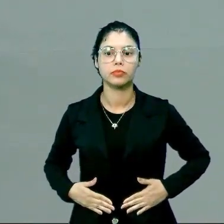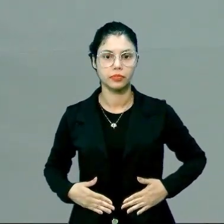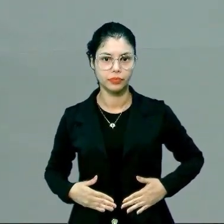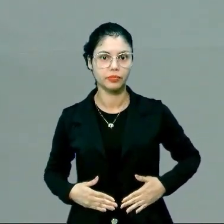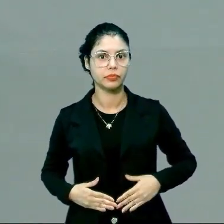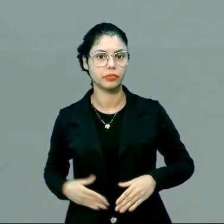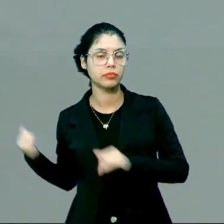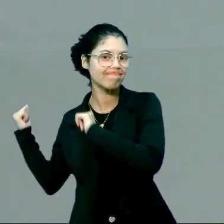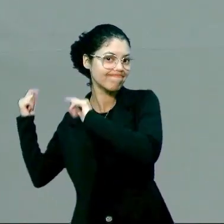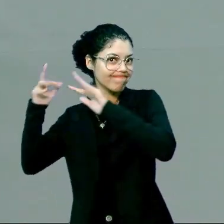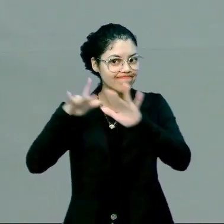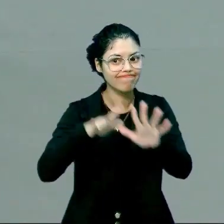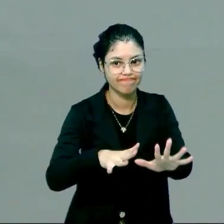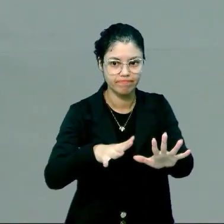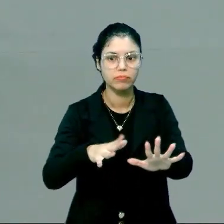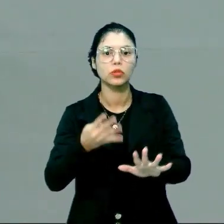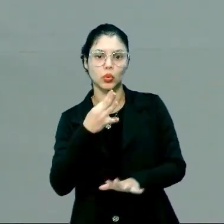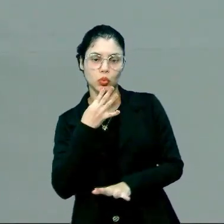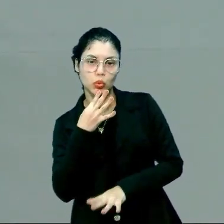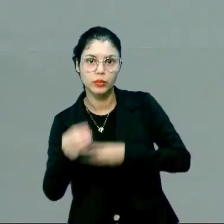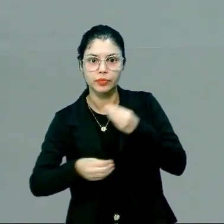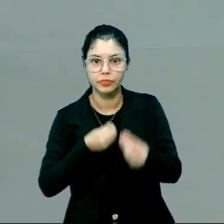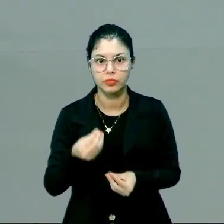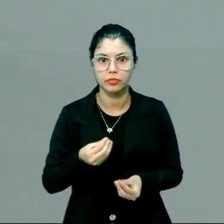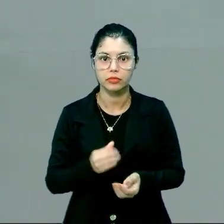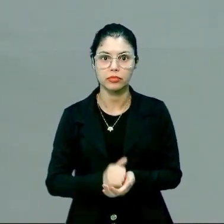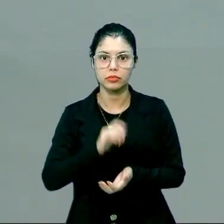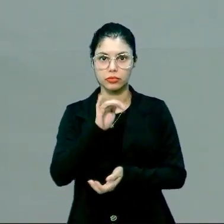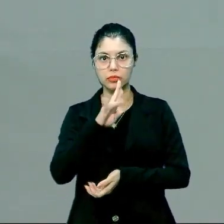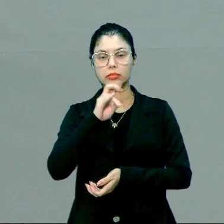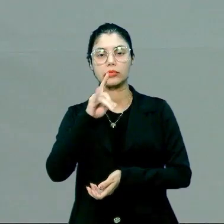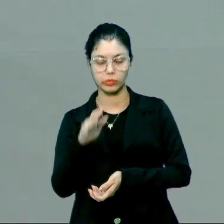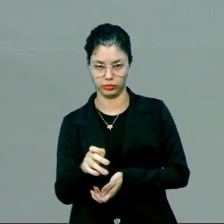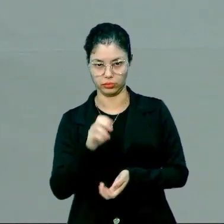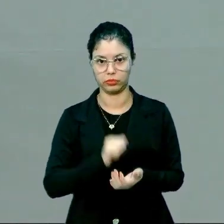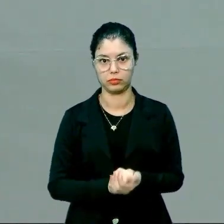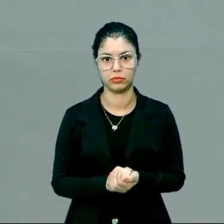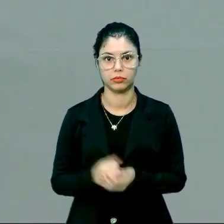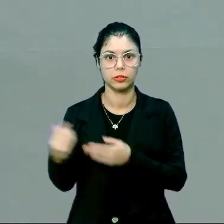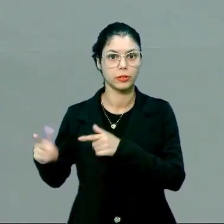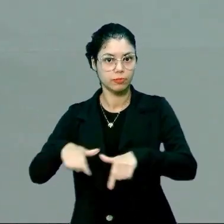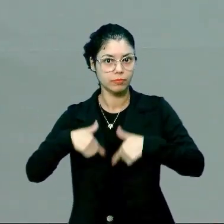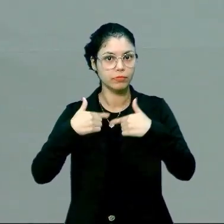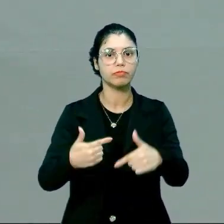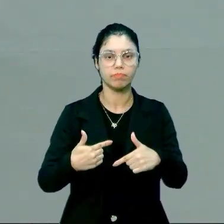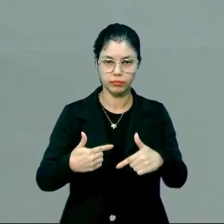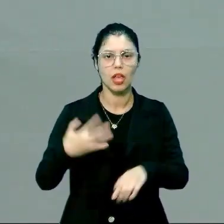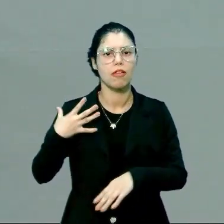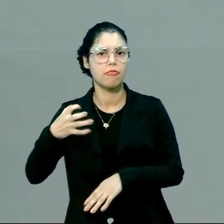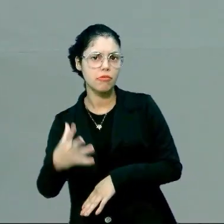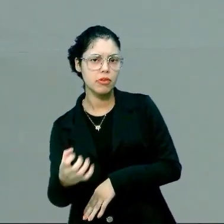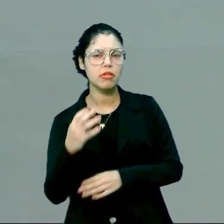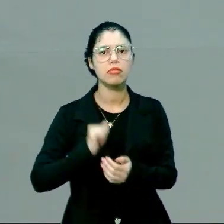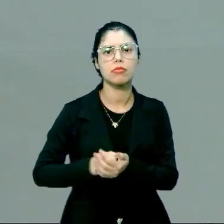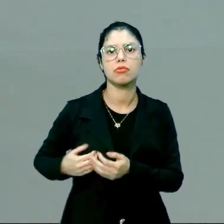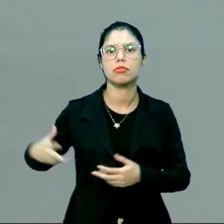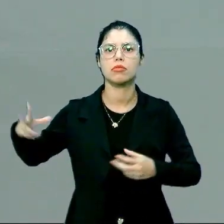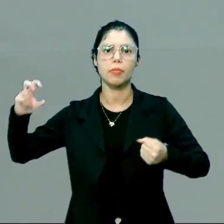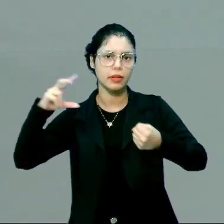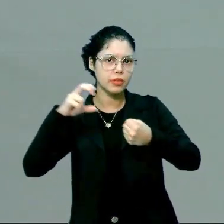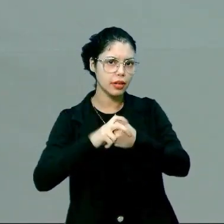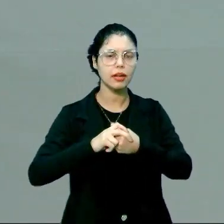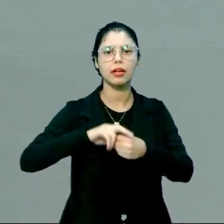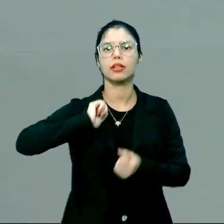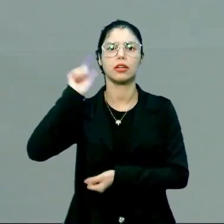os invasores, que são conhecidos como antígeno, tá? Que é combater esse antígeno para que o nosso sistema imune